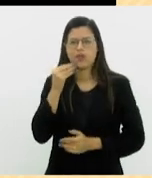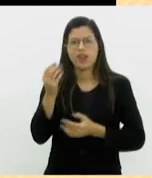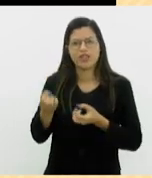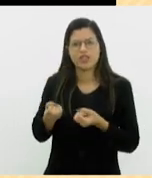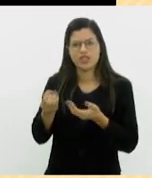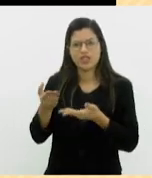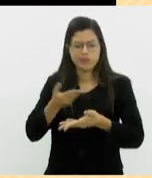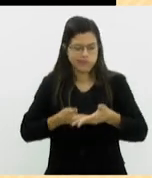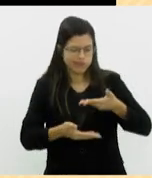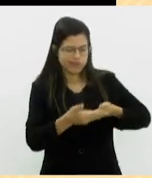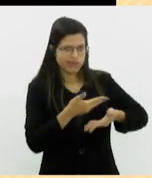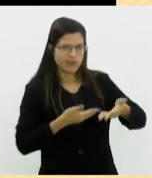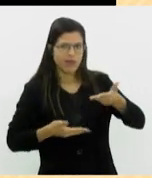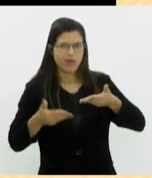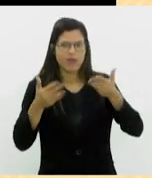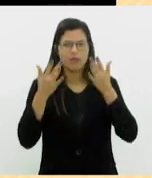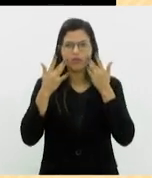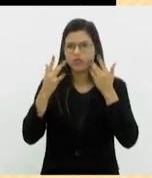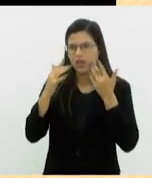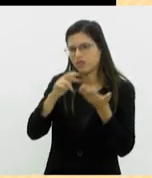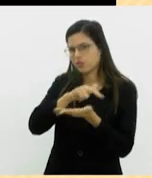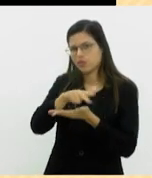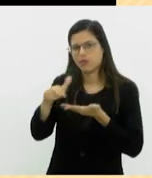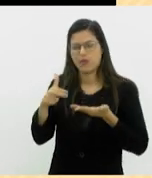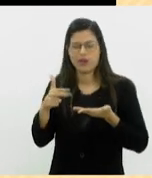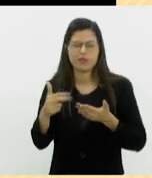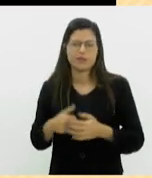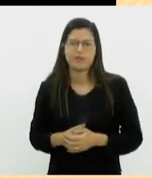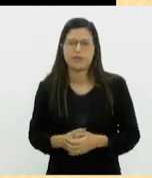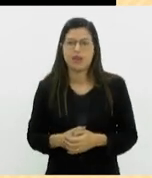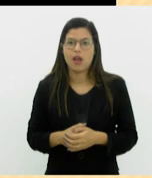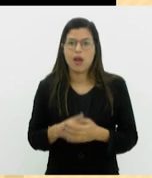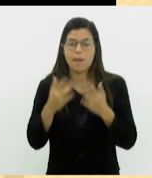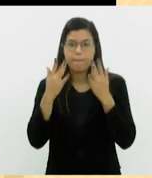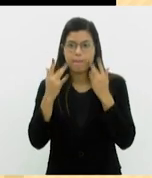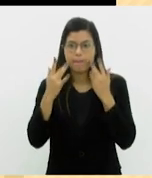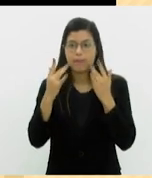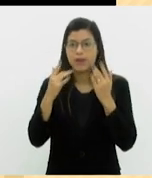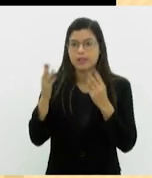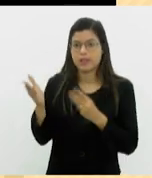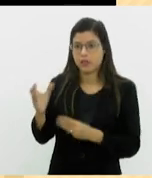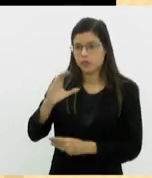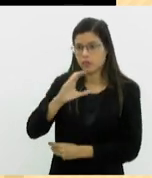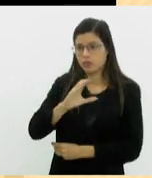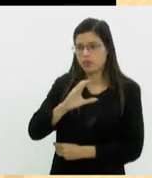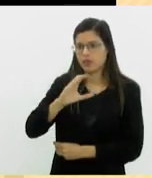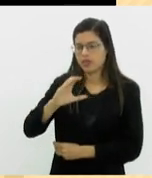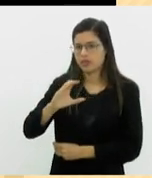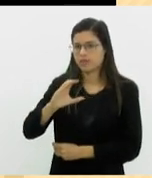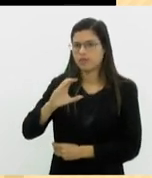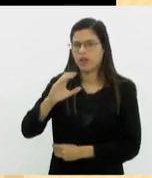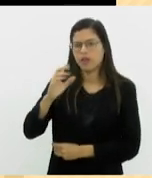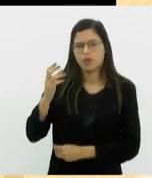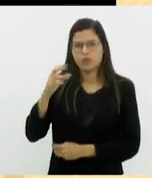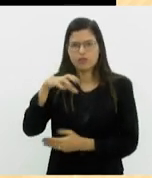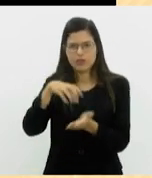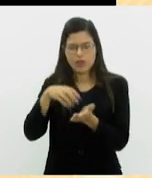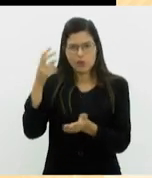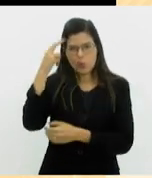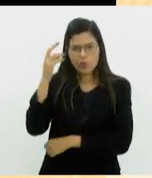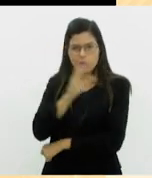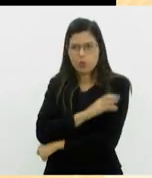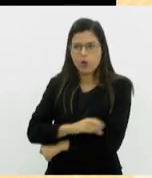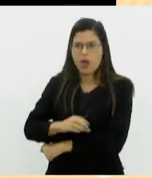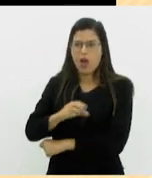com a dramaturgia de diversas formas. A peça fica em cartaz no Centro Cultural Justiça Federal até 1º de junho,